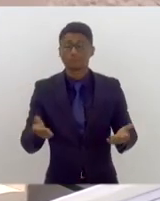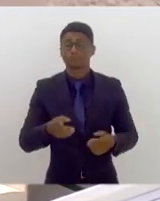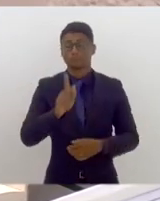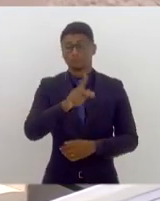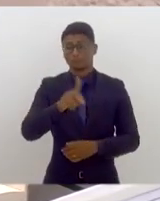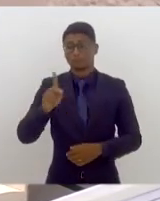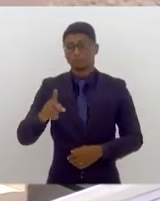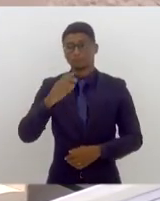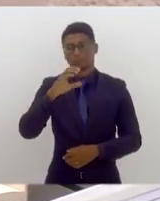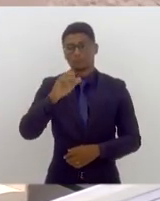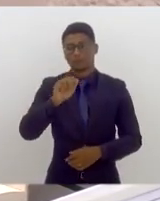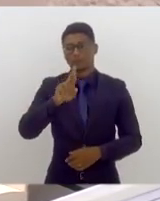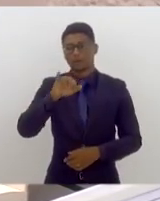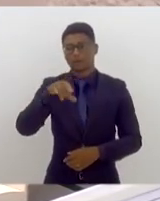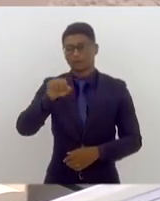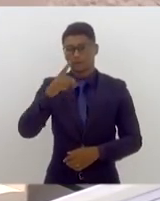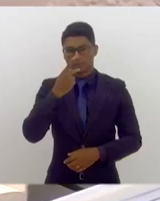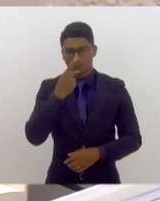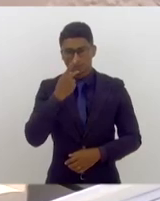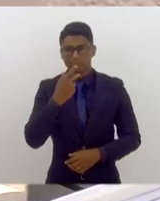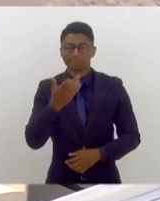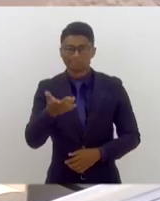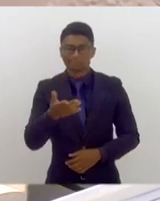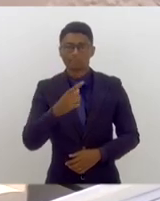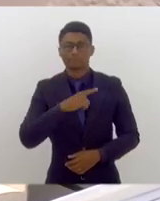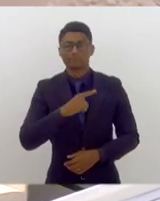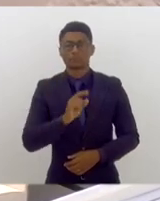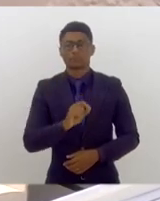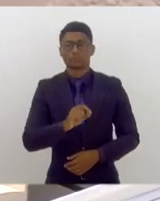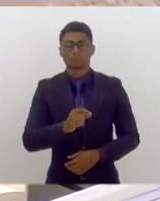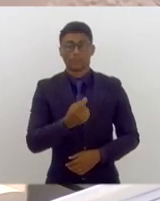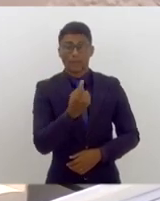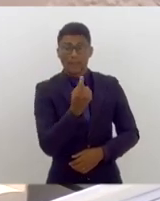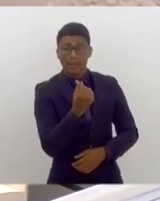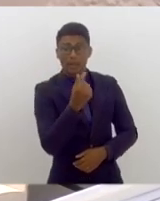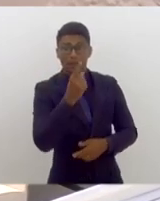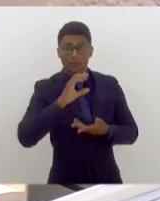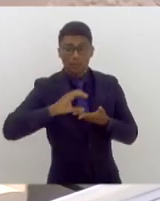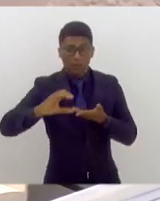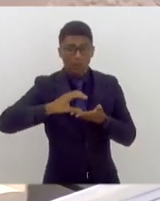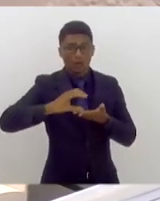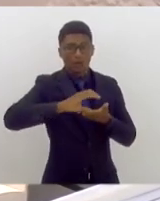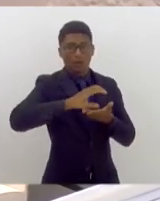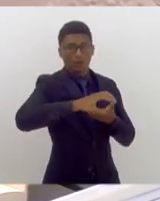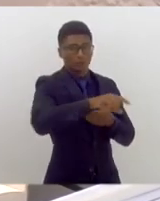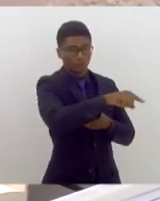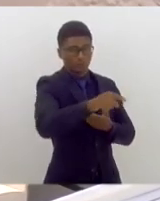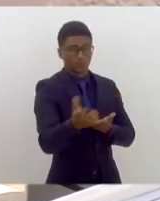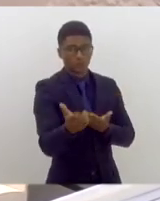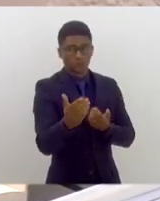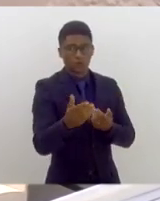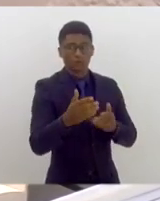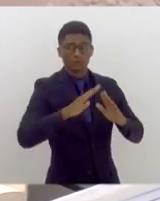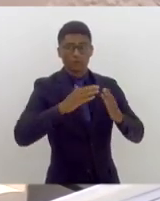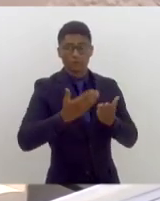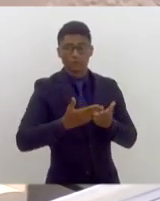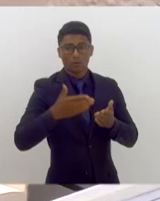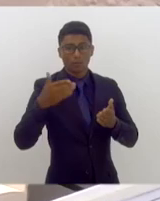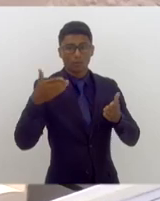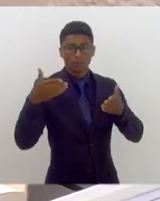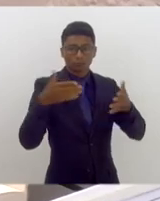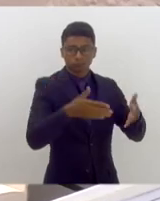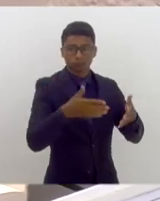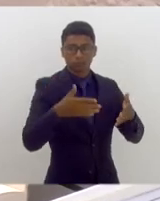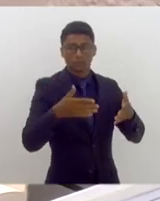também um acúmulo da bolsa para que a juventude possa permanecer na escola é uma